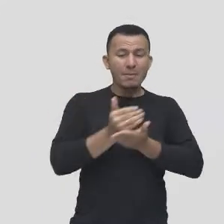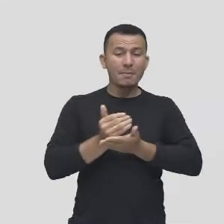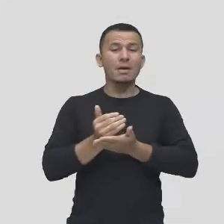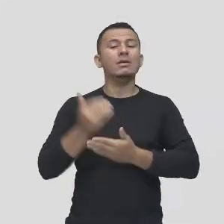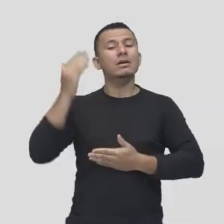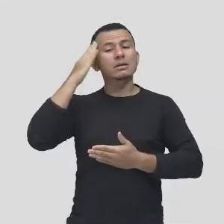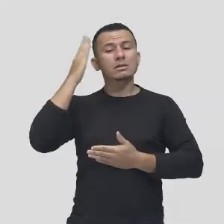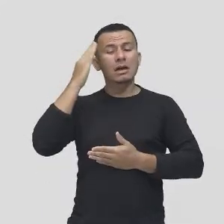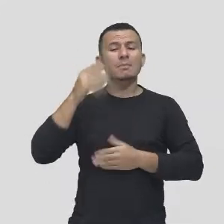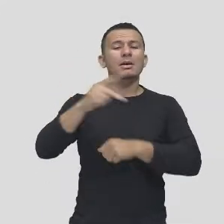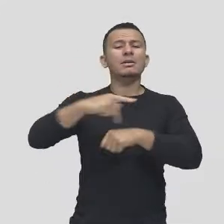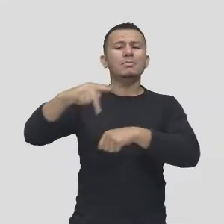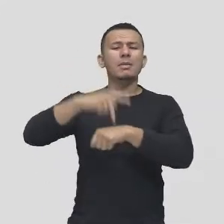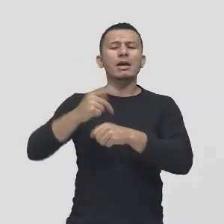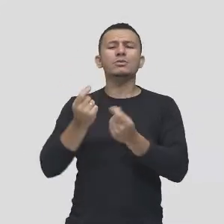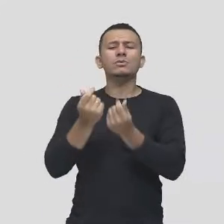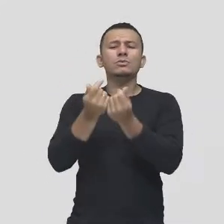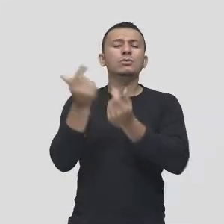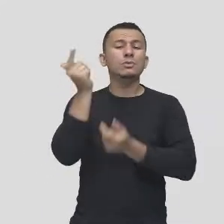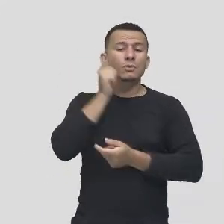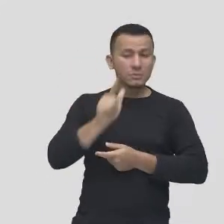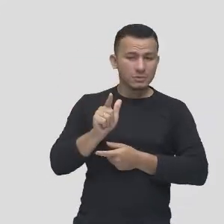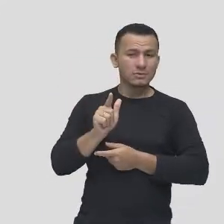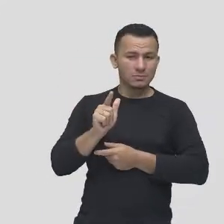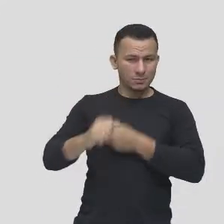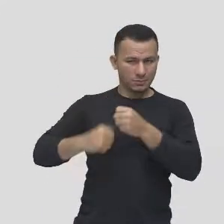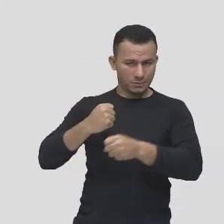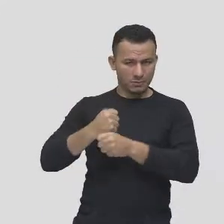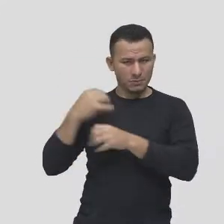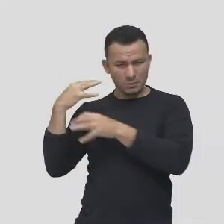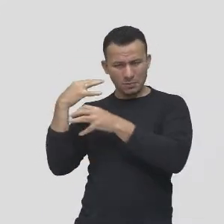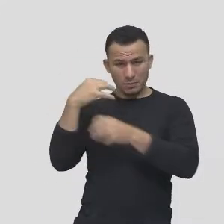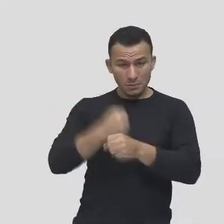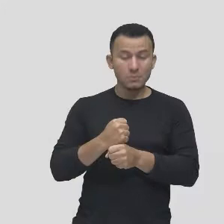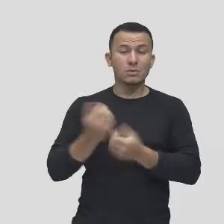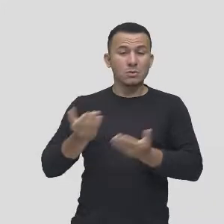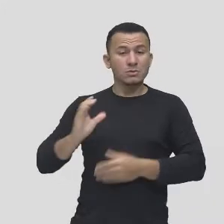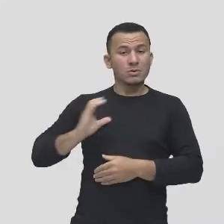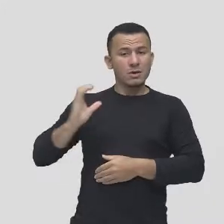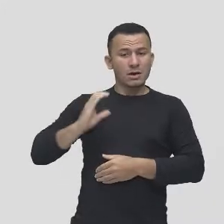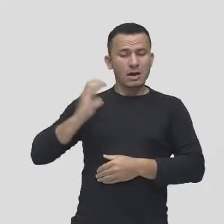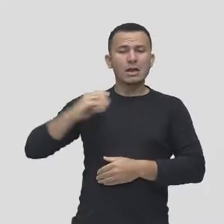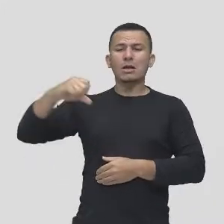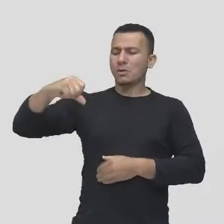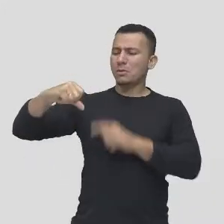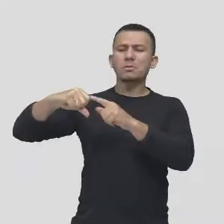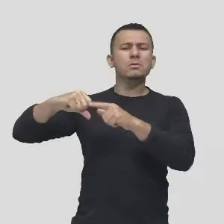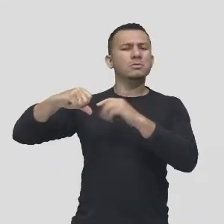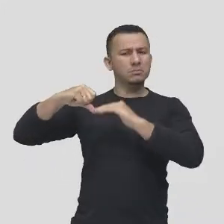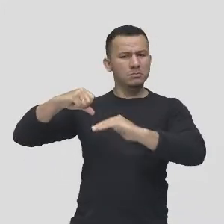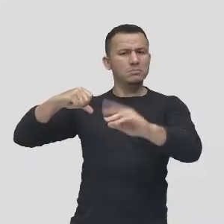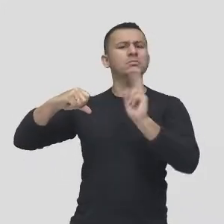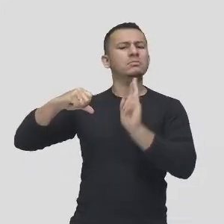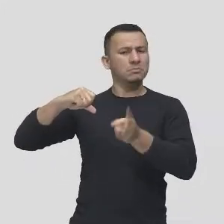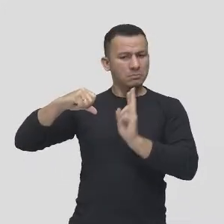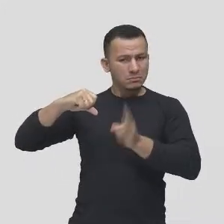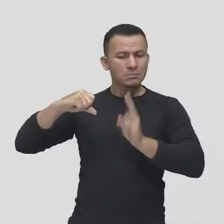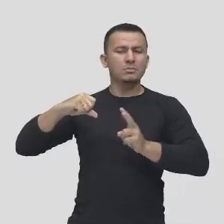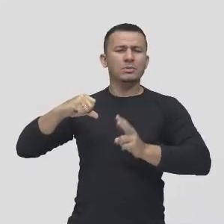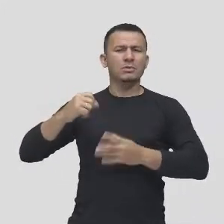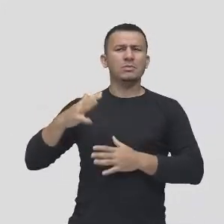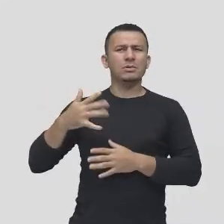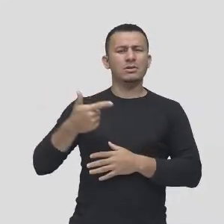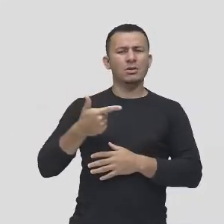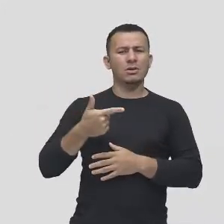país produziu de dinheiro, né, de riqueza. E até hoje o Canadá se manteve na 9ª maior economia do mundo, dados aí mais ou menos